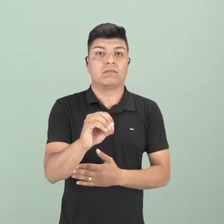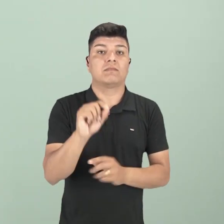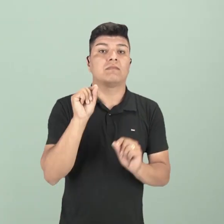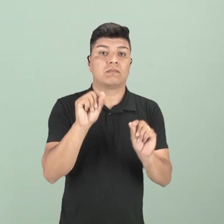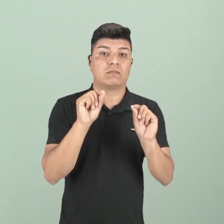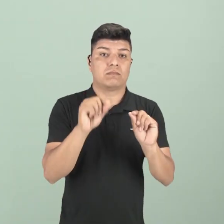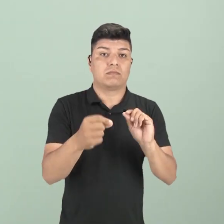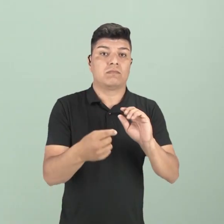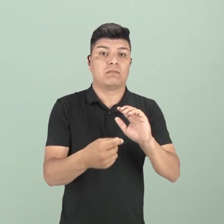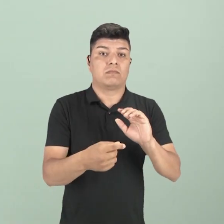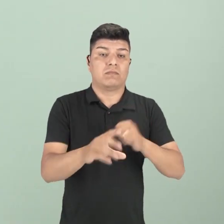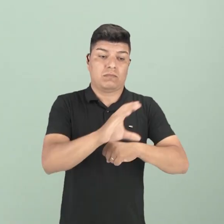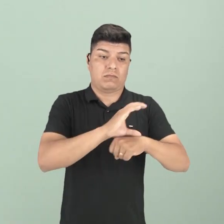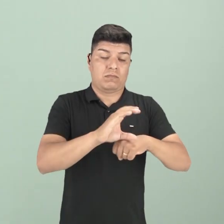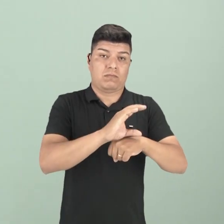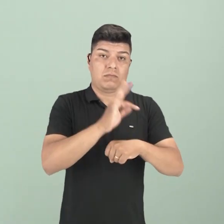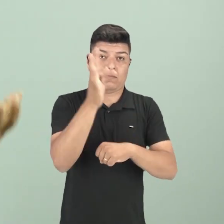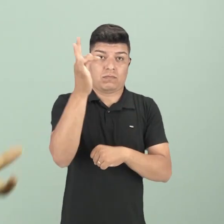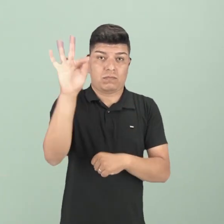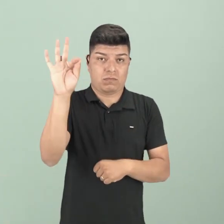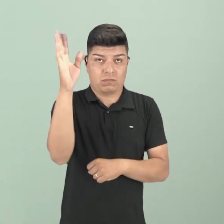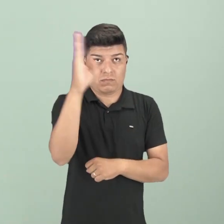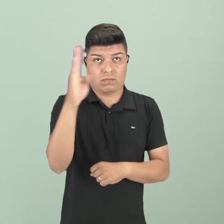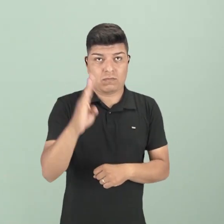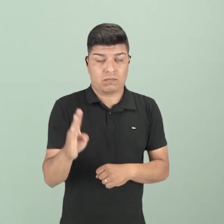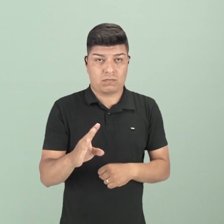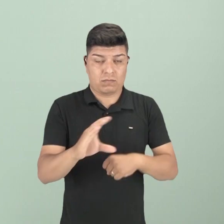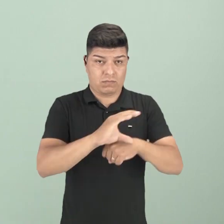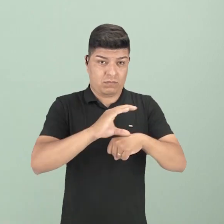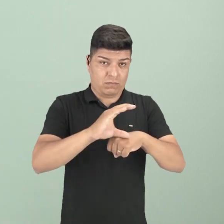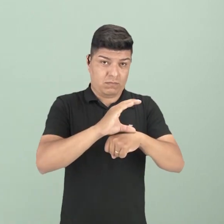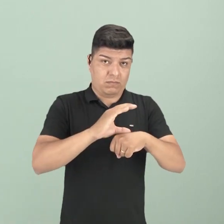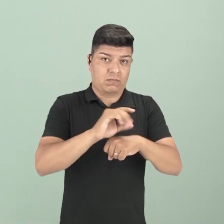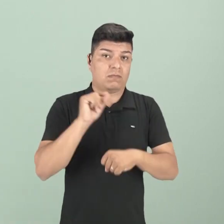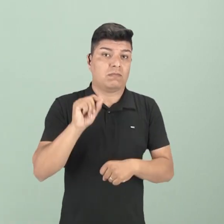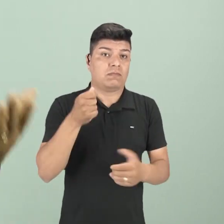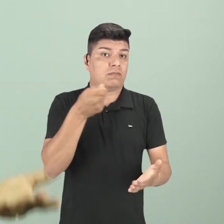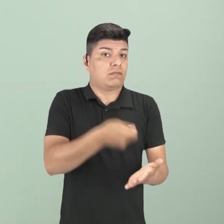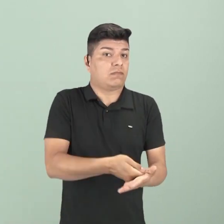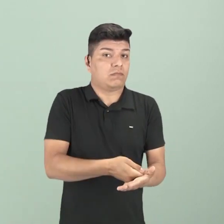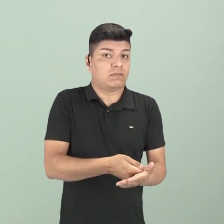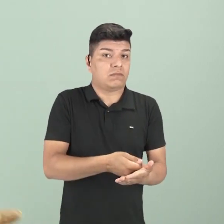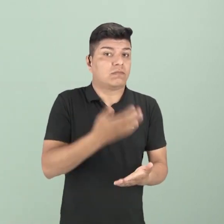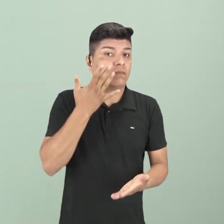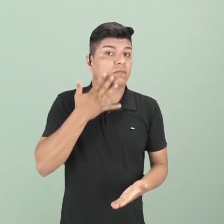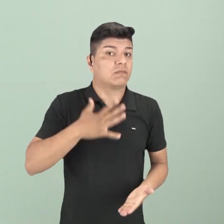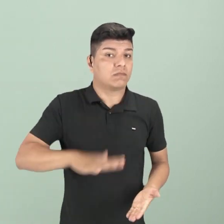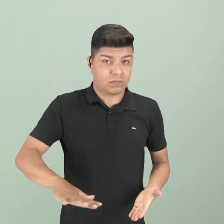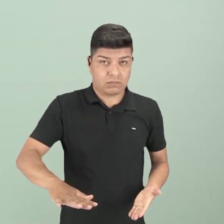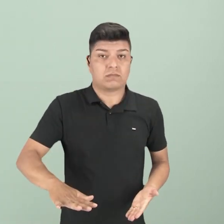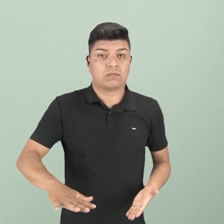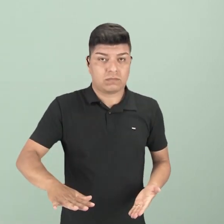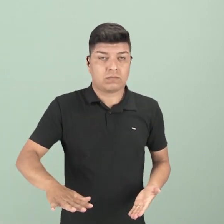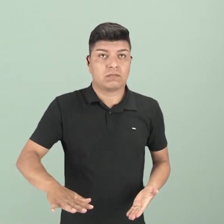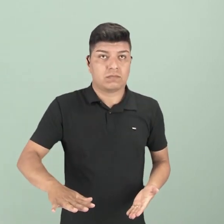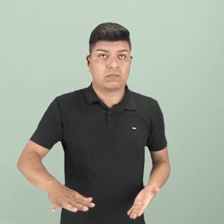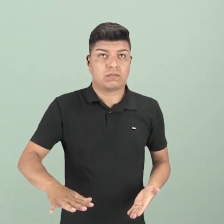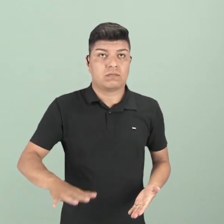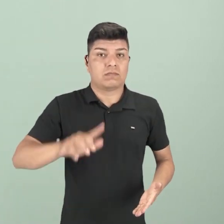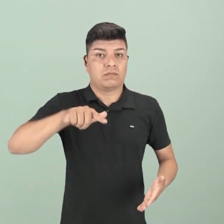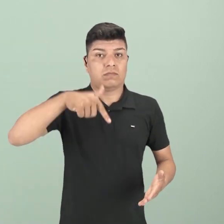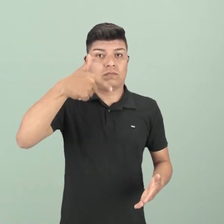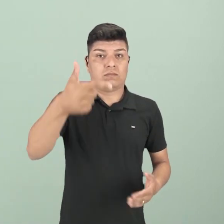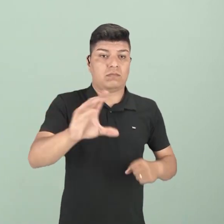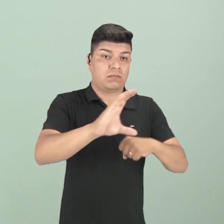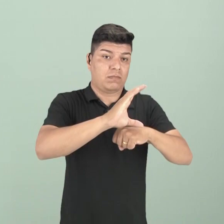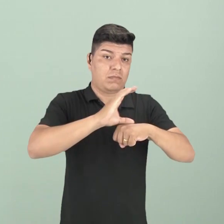da Constituição Federal Brasileira. Na Constituição, por exemplo, é garantido o direito à infância. Então, após